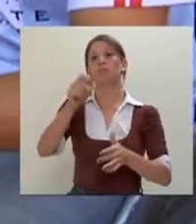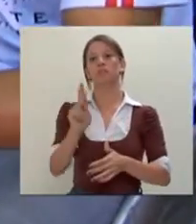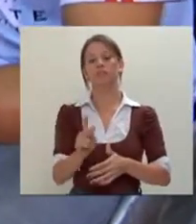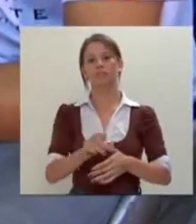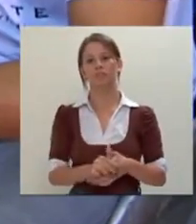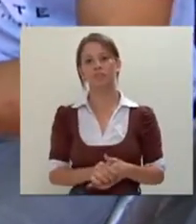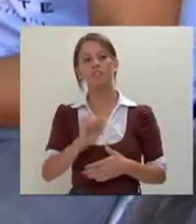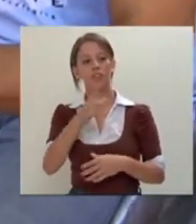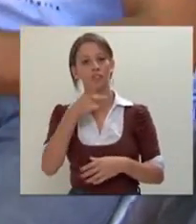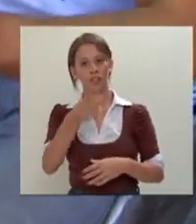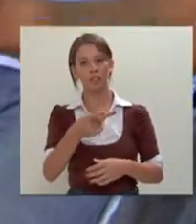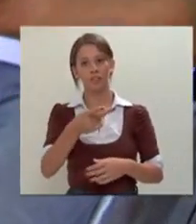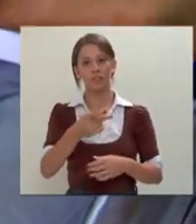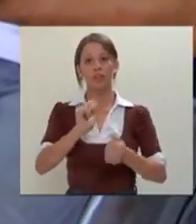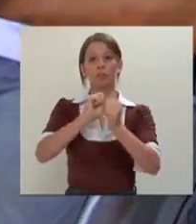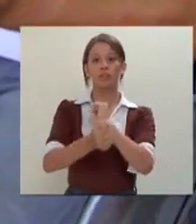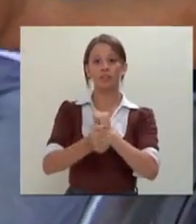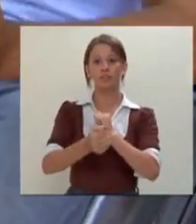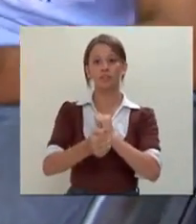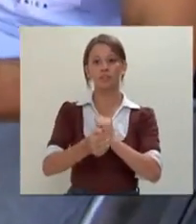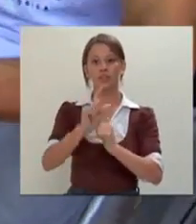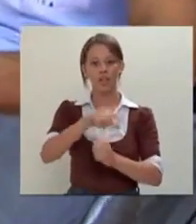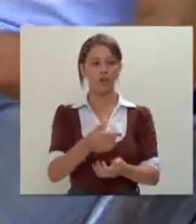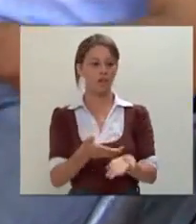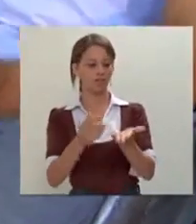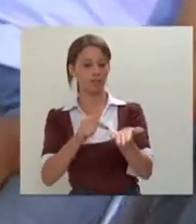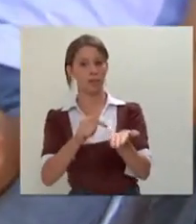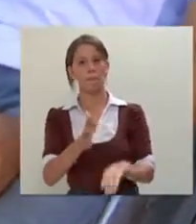Se é de batalhas que se vive a vida,